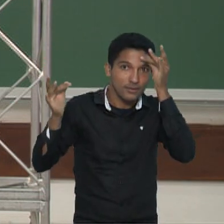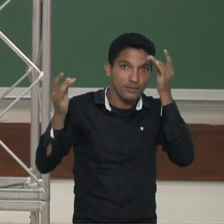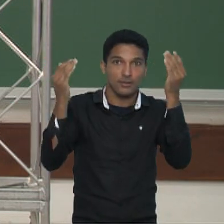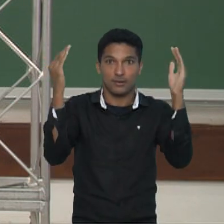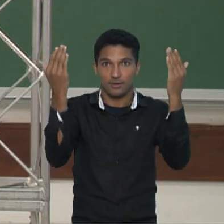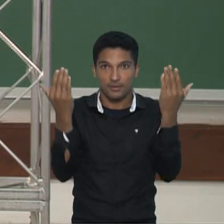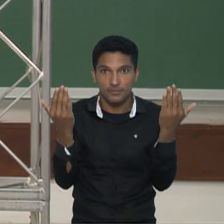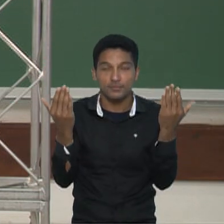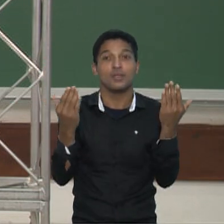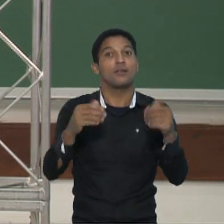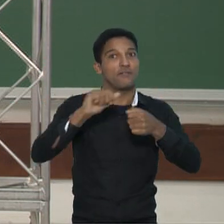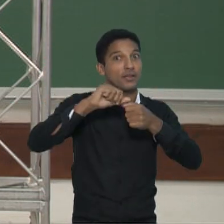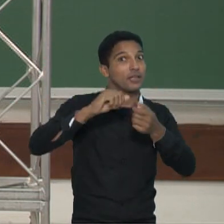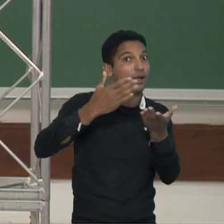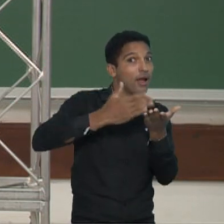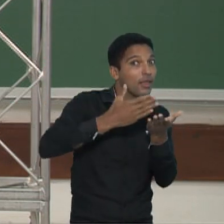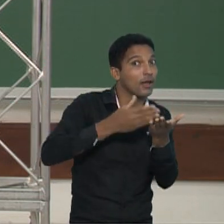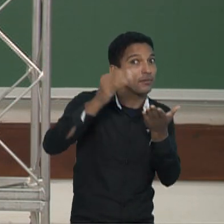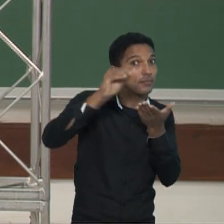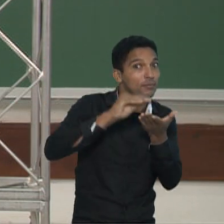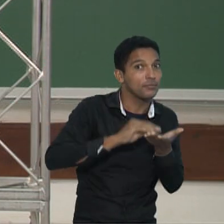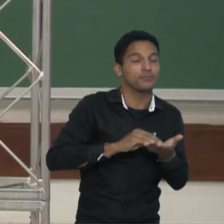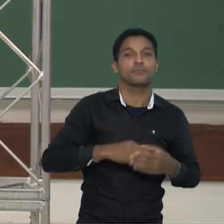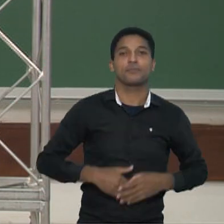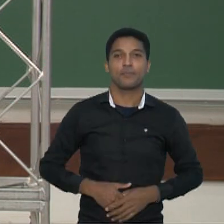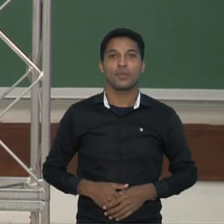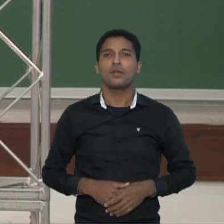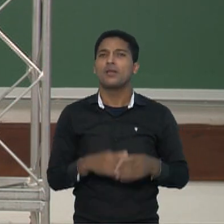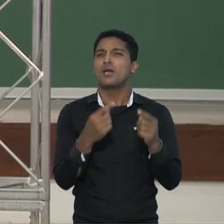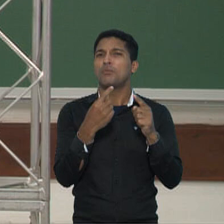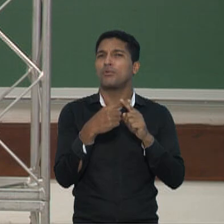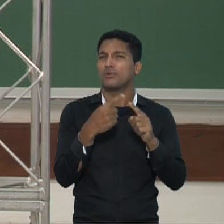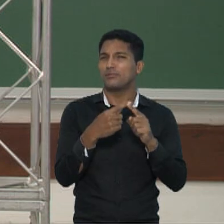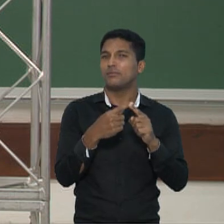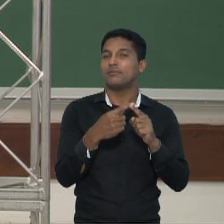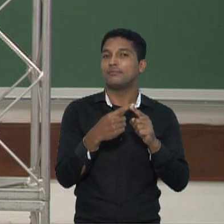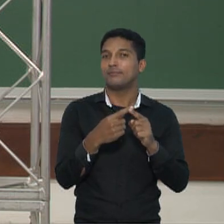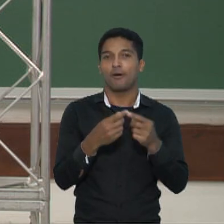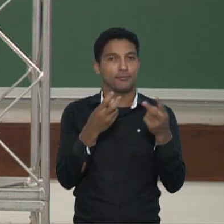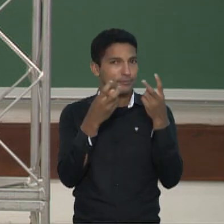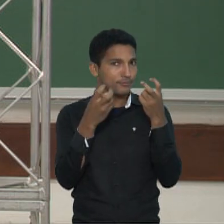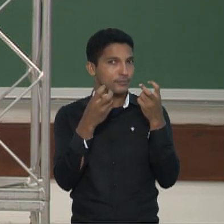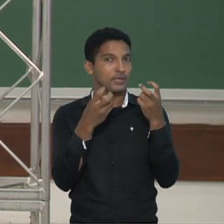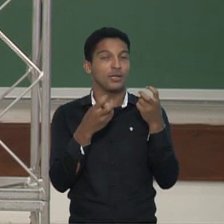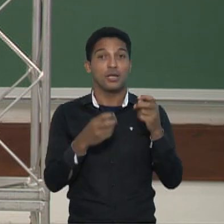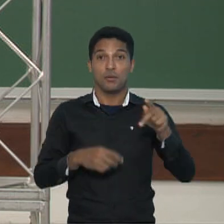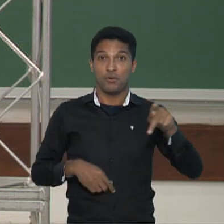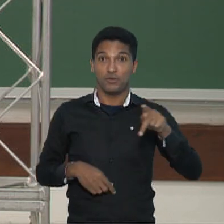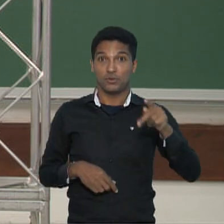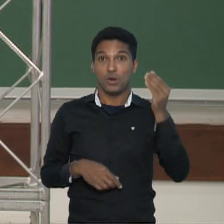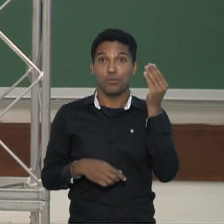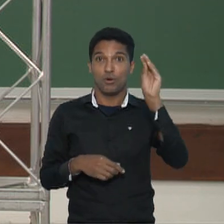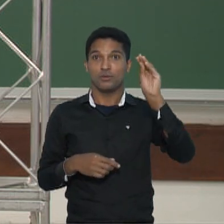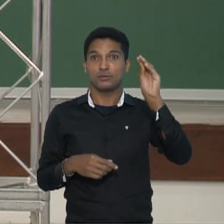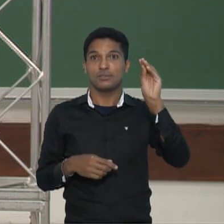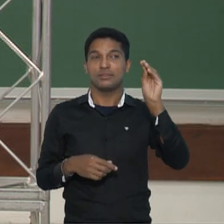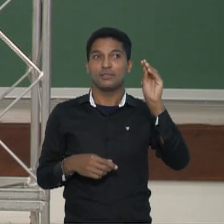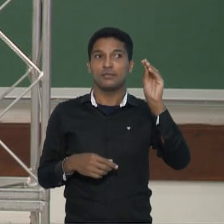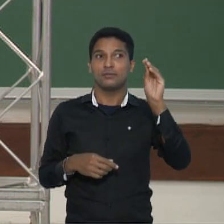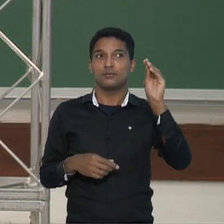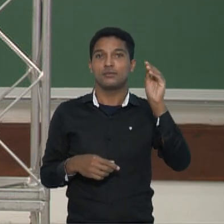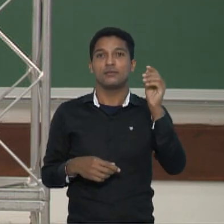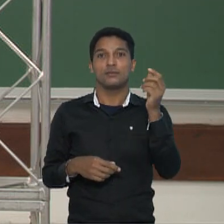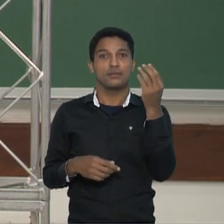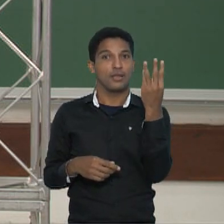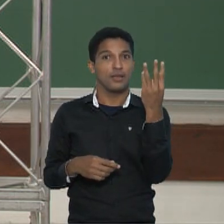Observem. A teacher deixou aqui três palavrinhas. Vejam que o singular e o plural dessas palavras